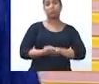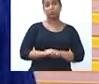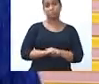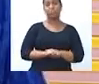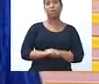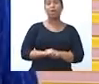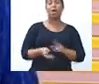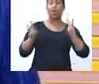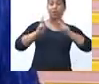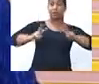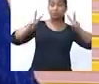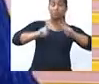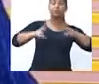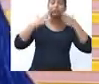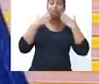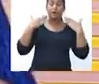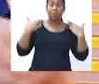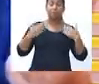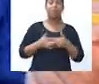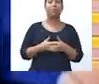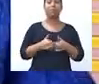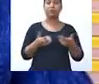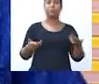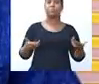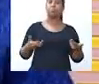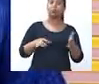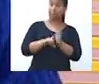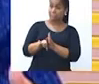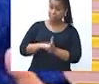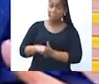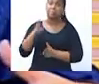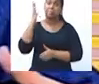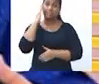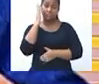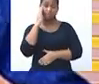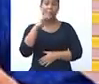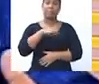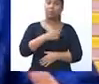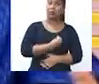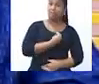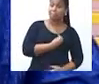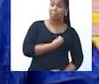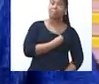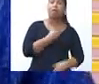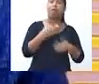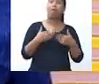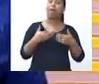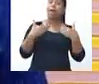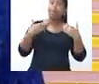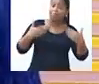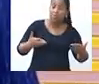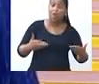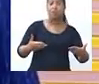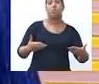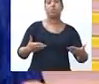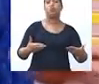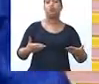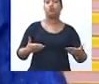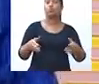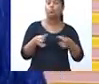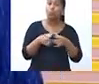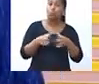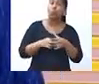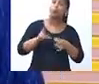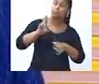sair da invisibilidade, mostrar a cara. Ela tem que ser líder de pesquisas, ela tem que estar à frente de equipes.